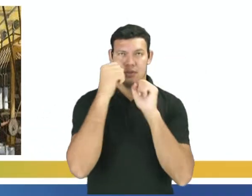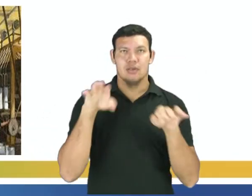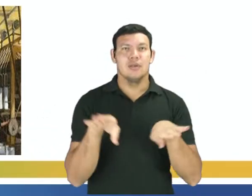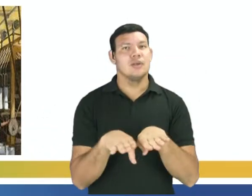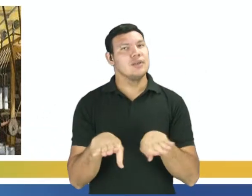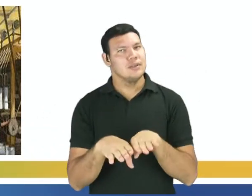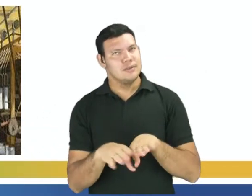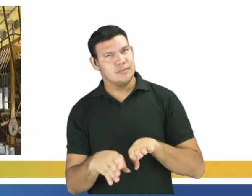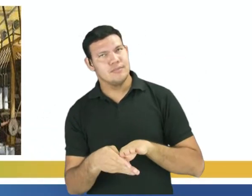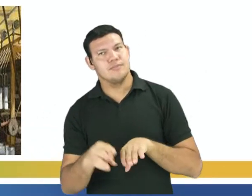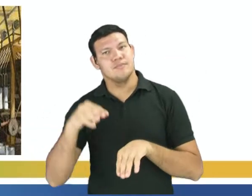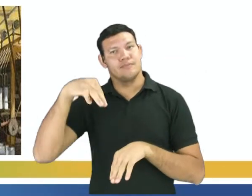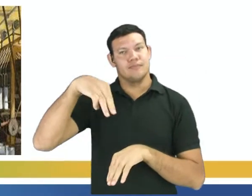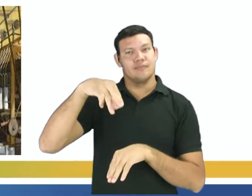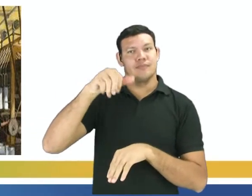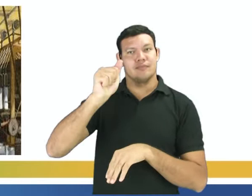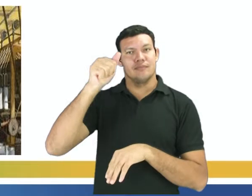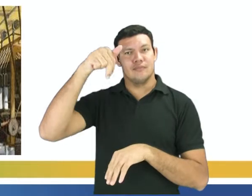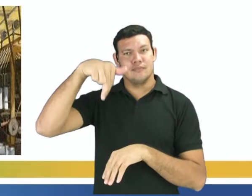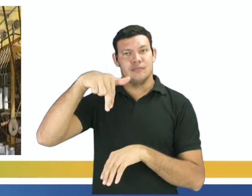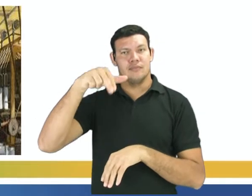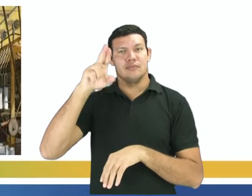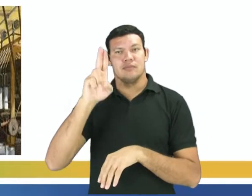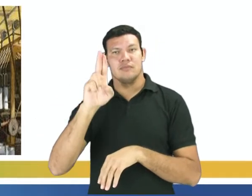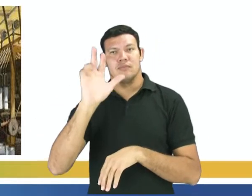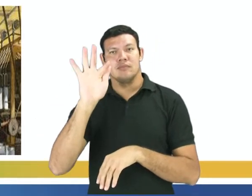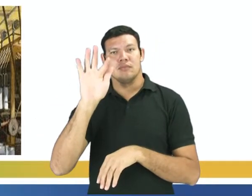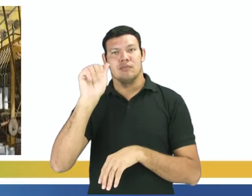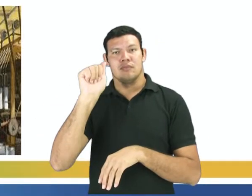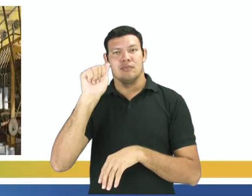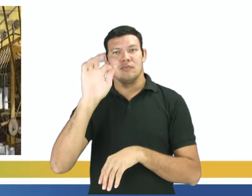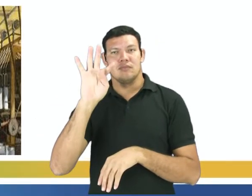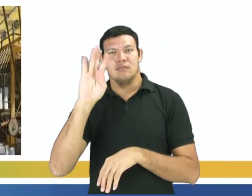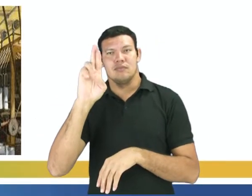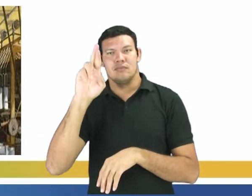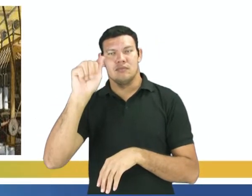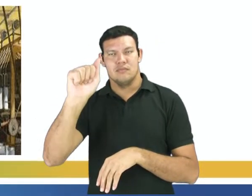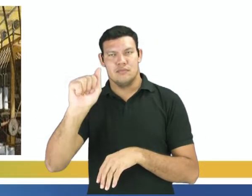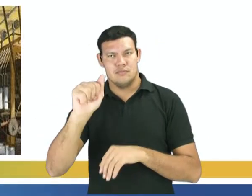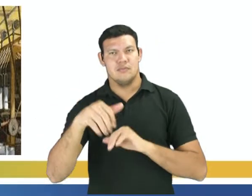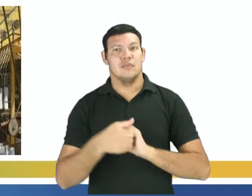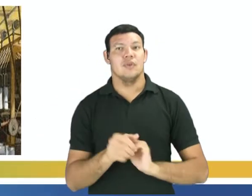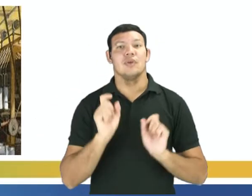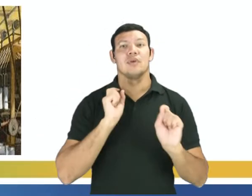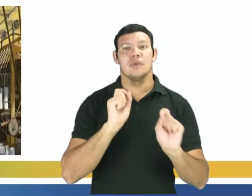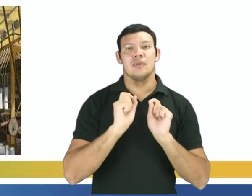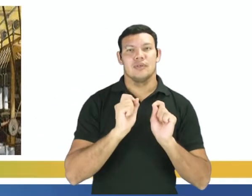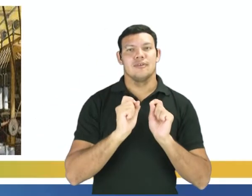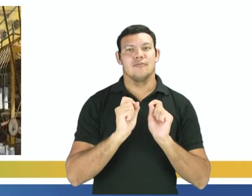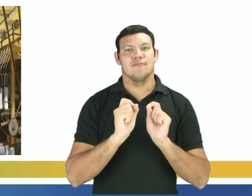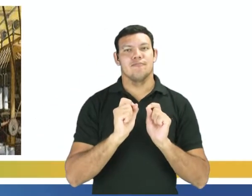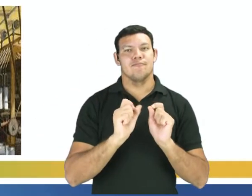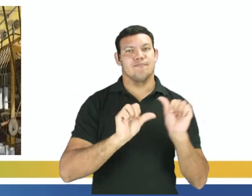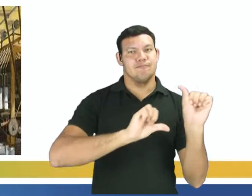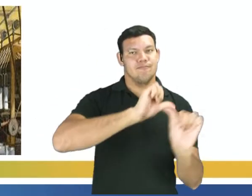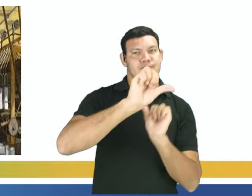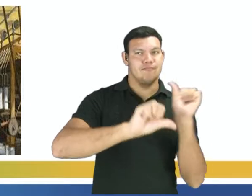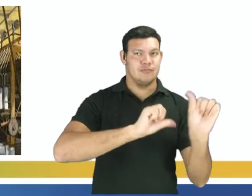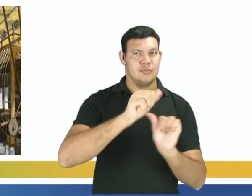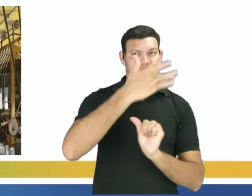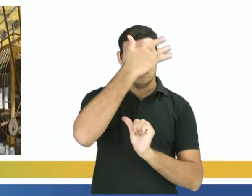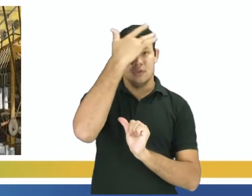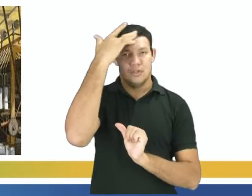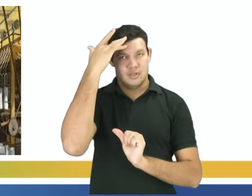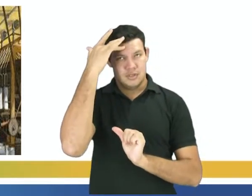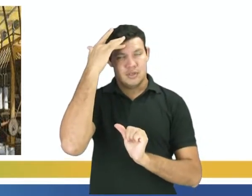manufatura, já é um processo que sai das mãos dos artesãos para as fábricas, e aí tem uma